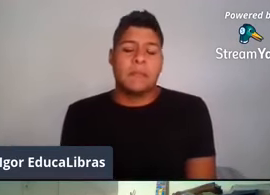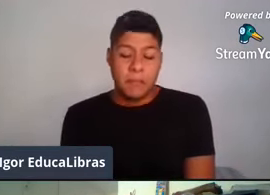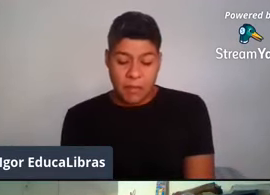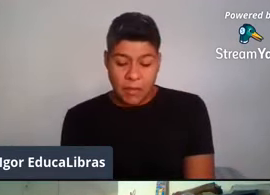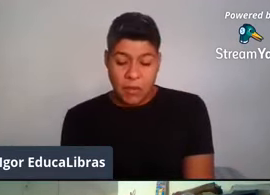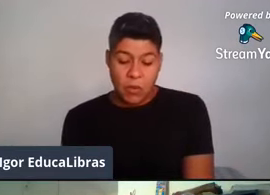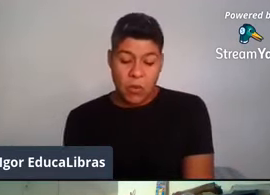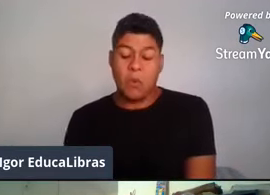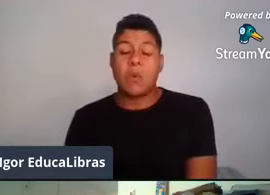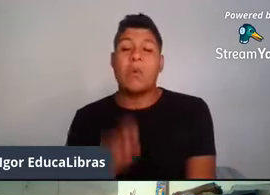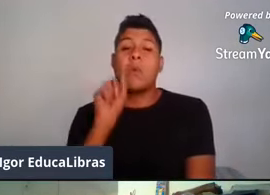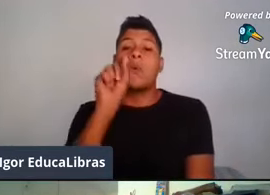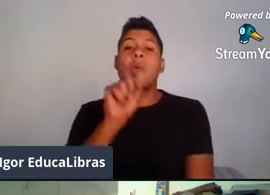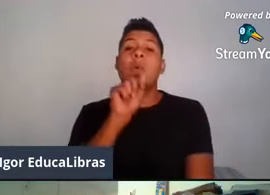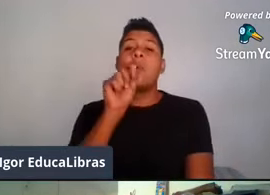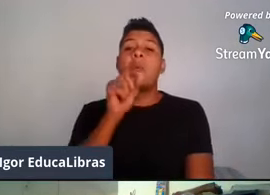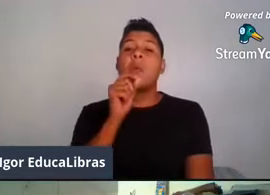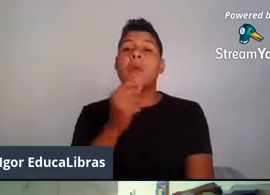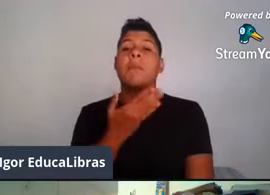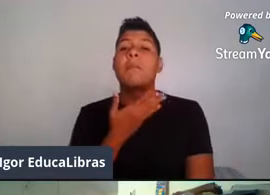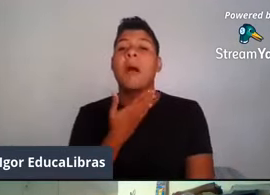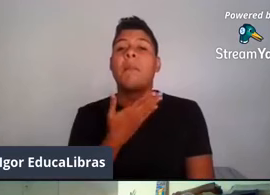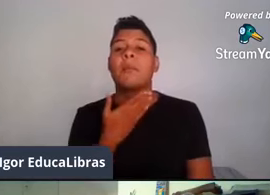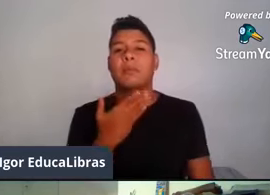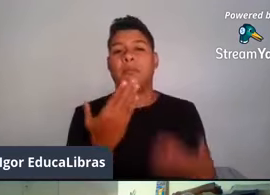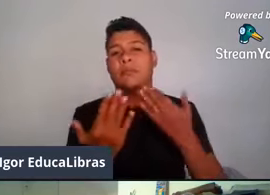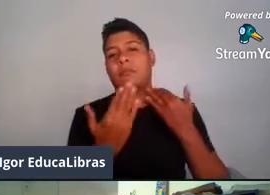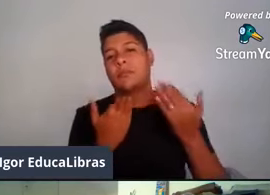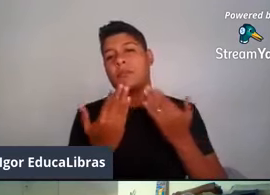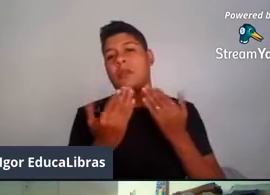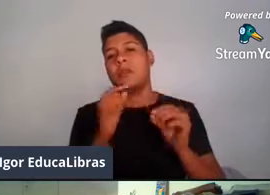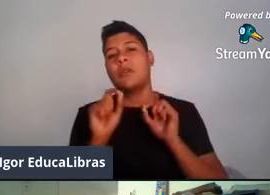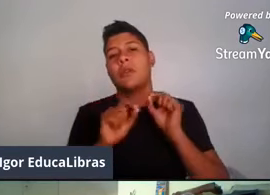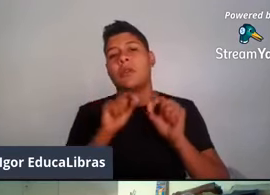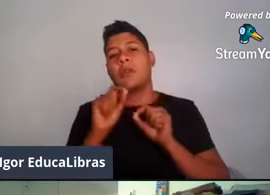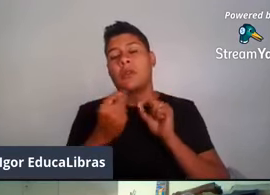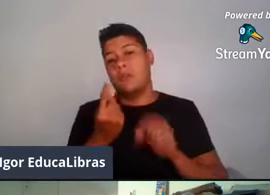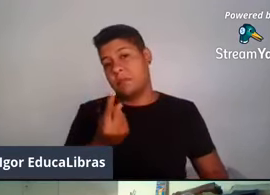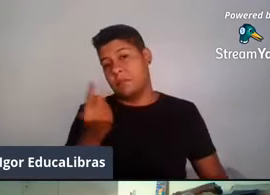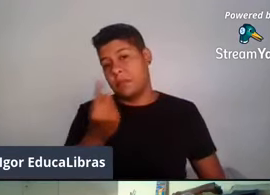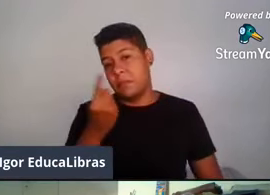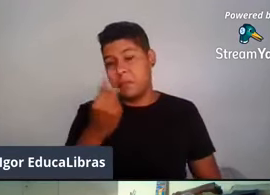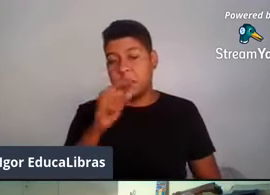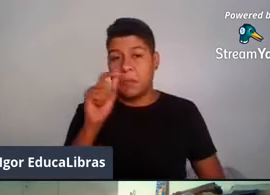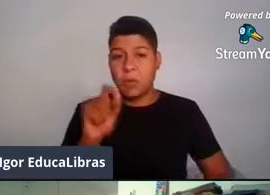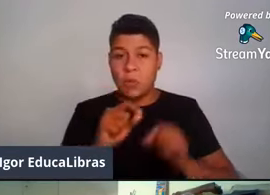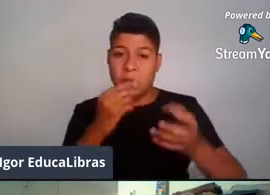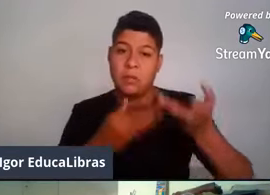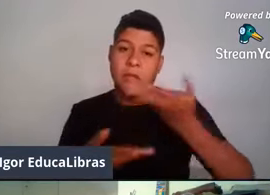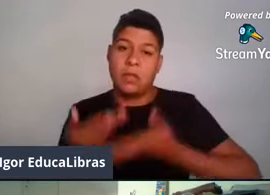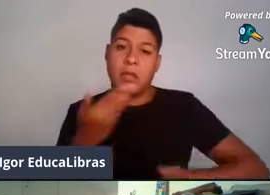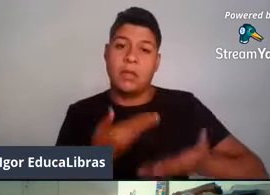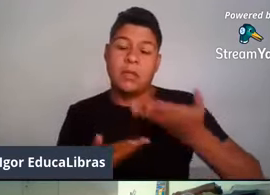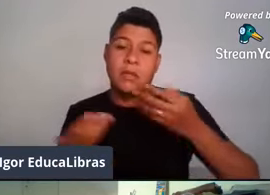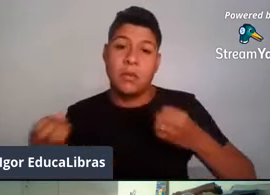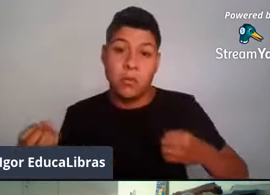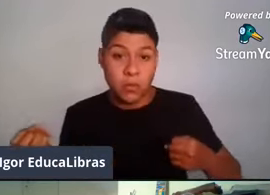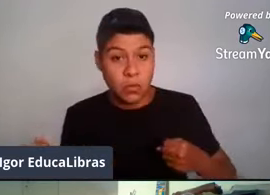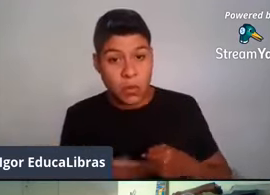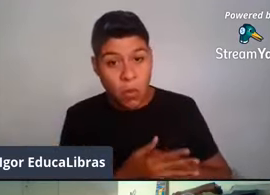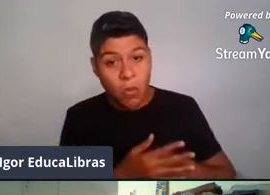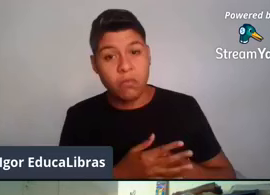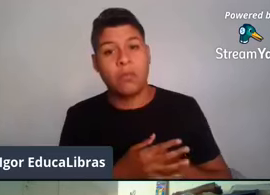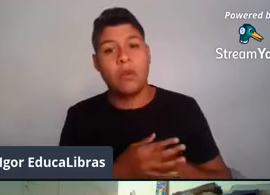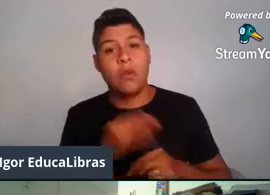Para um bate-papo virtual sobre, primeiro, né, de integração, de novo, porque muitas vezes o